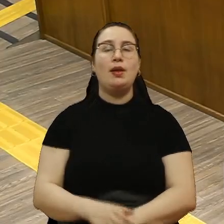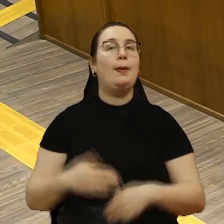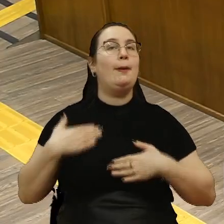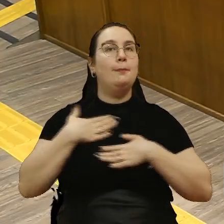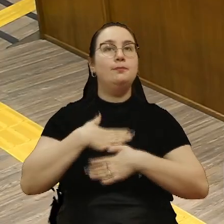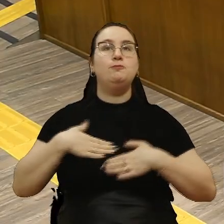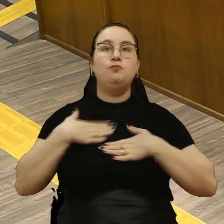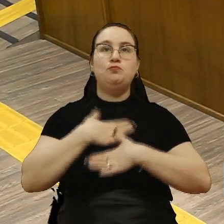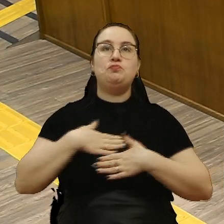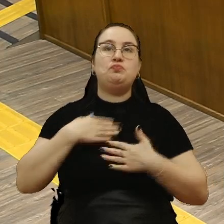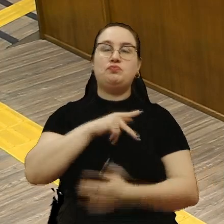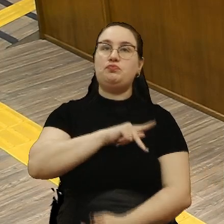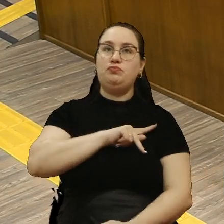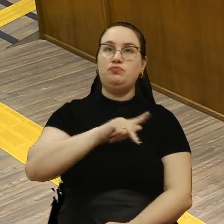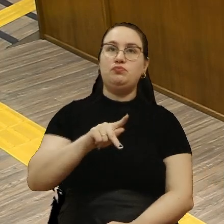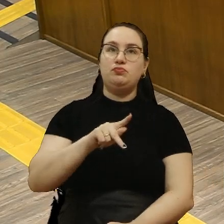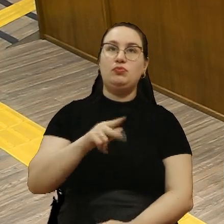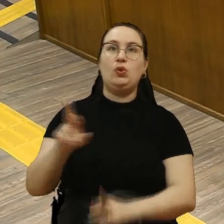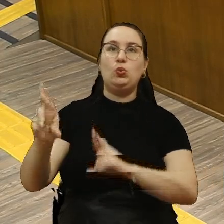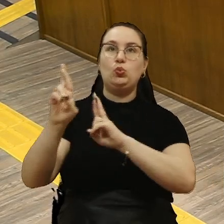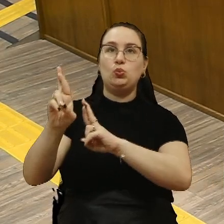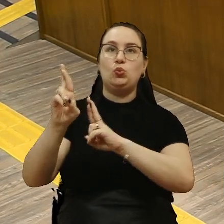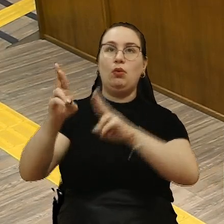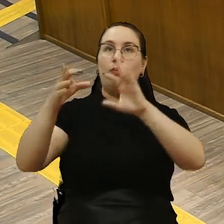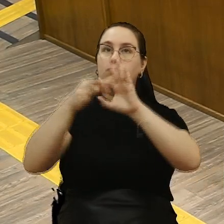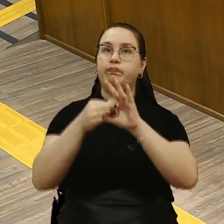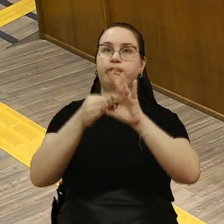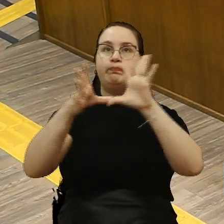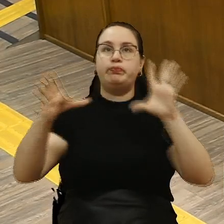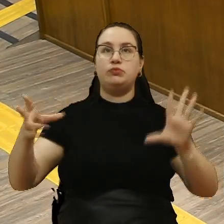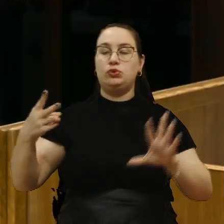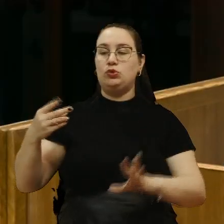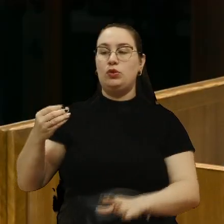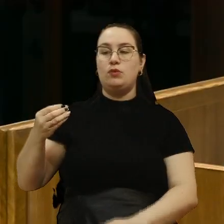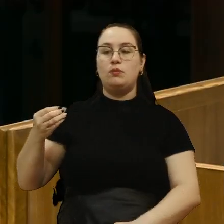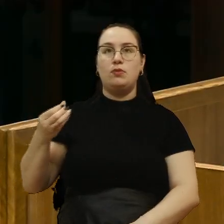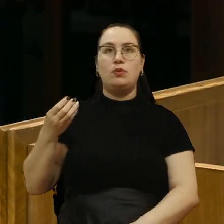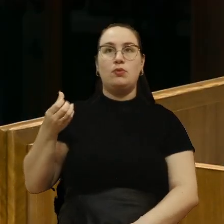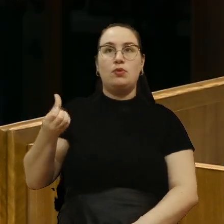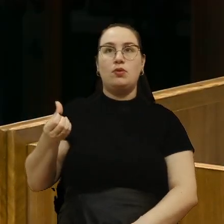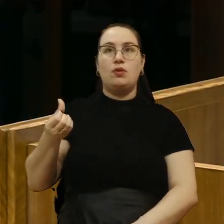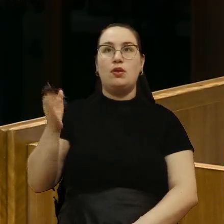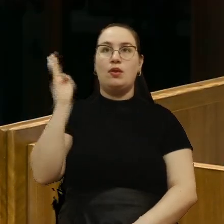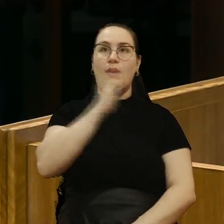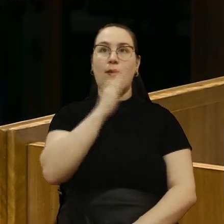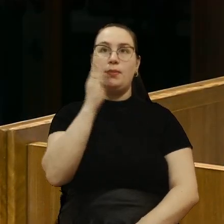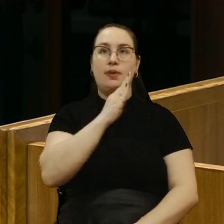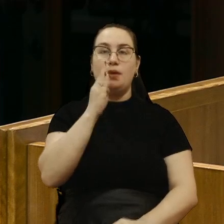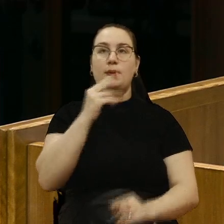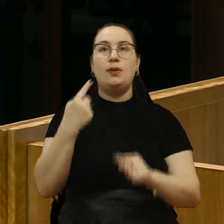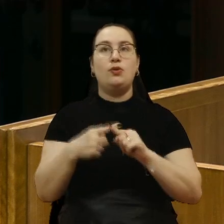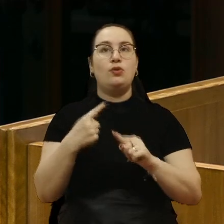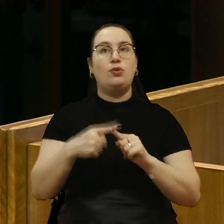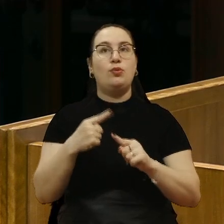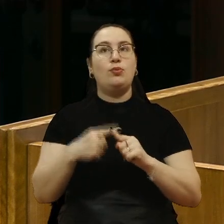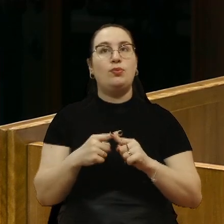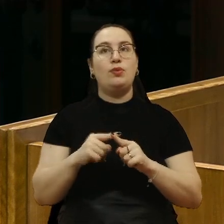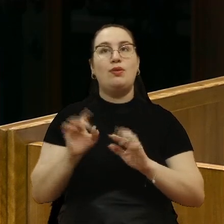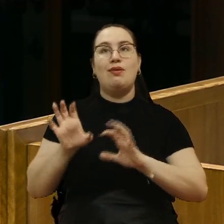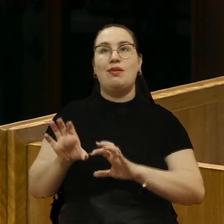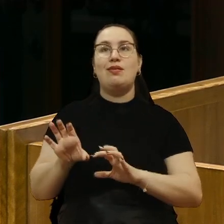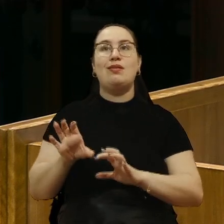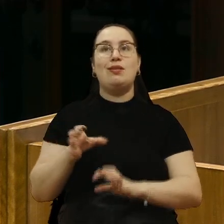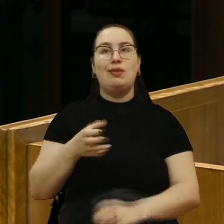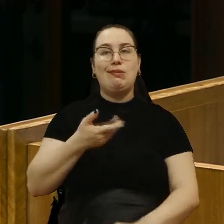prazer, presidente, e tomara que nos libertemos de 2006 rapidamente, porque, olha, desse jeito que vai, o